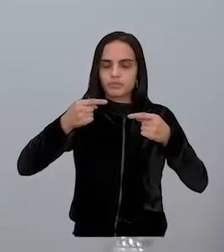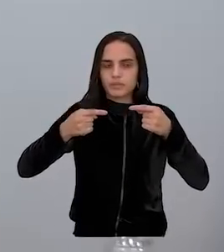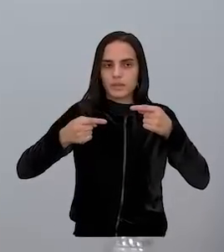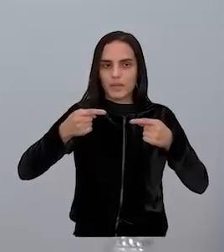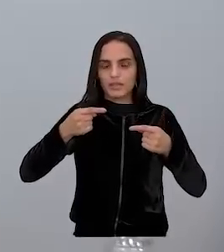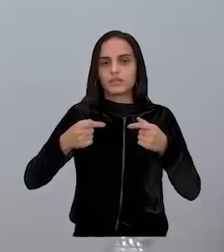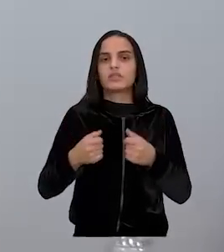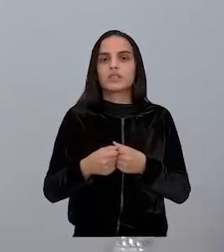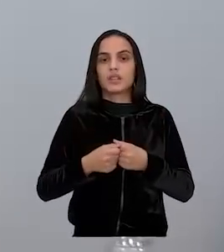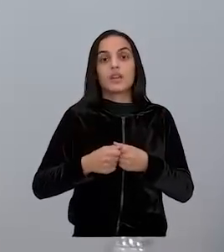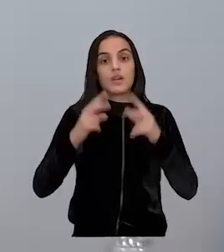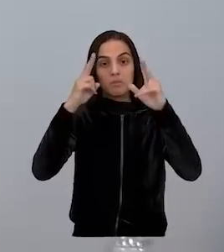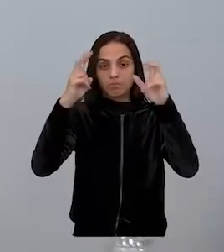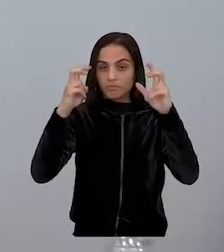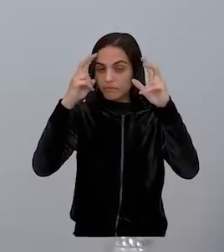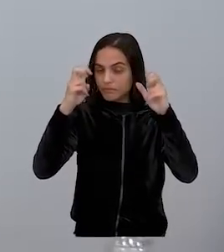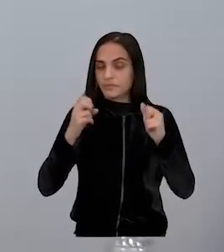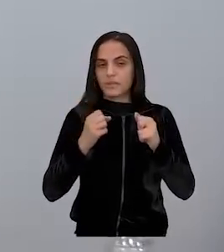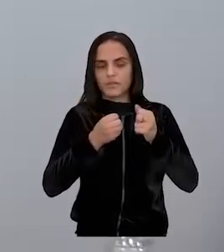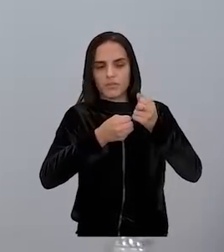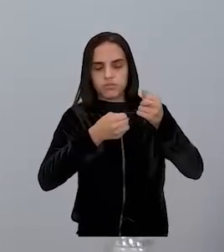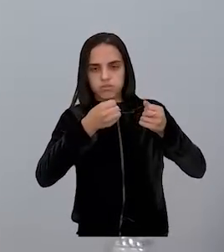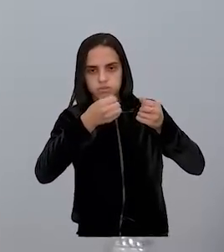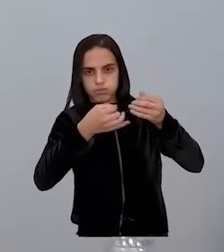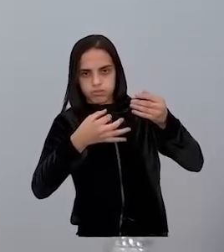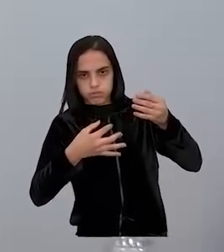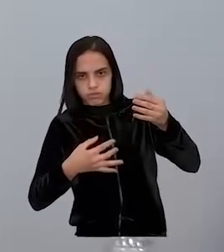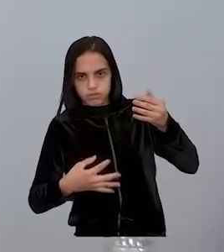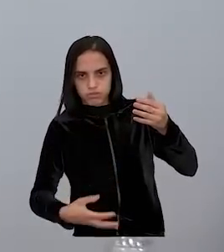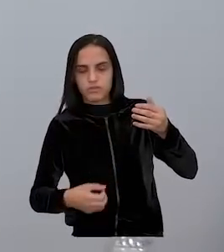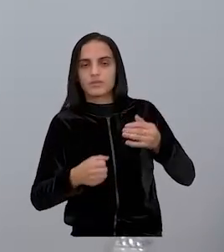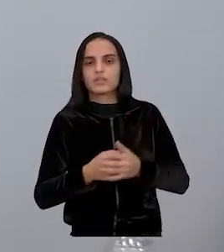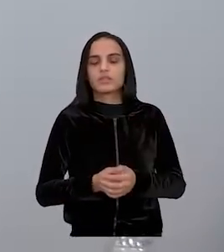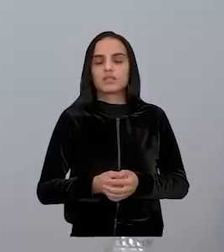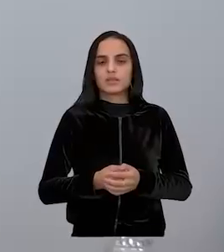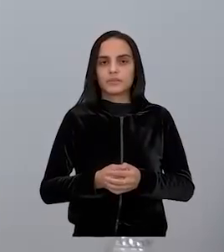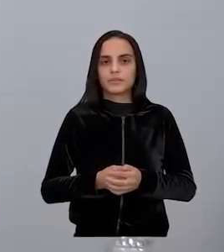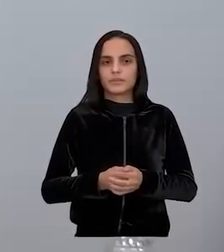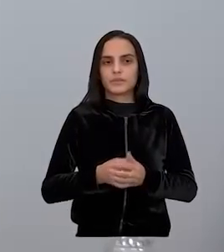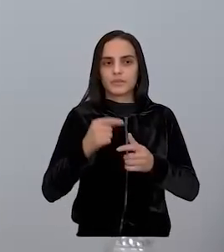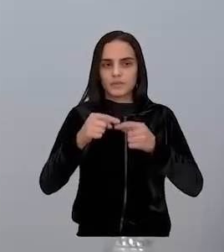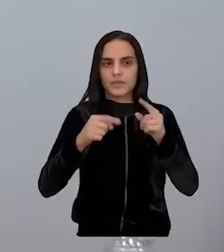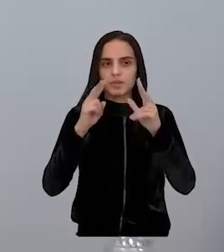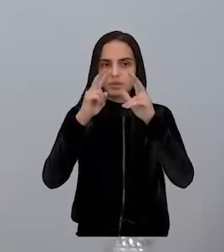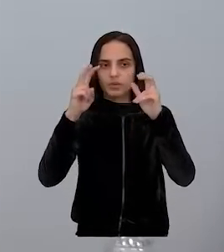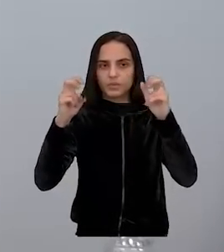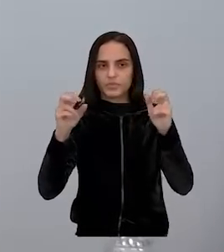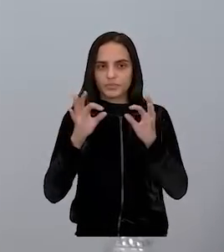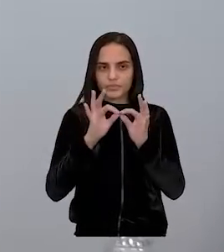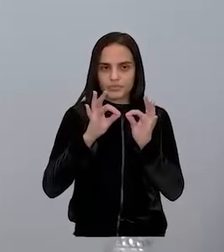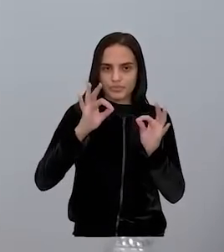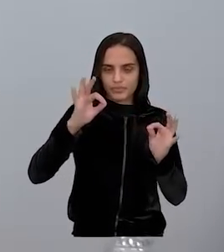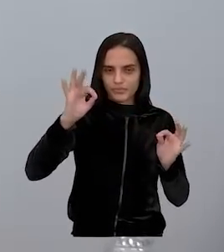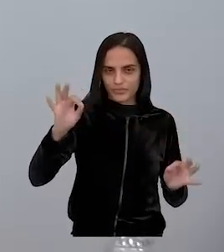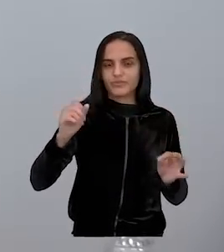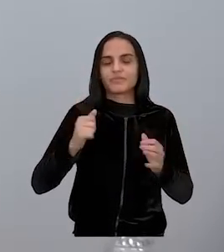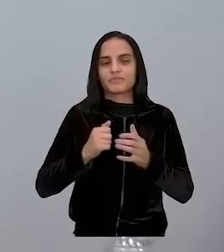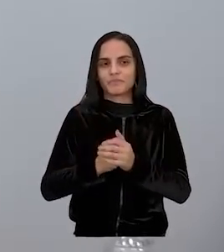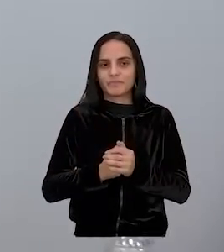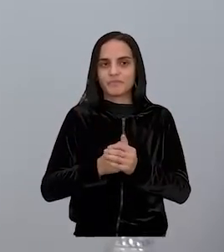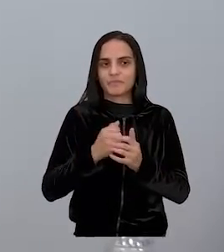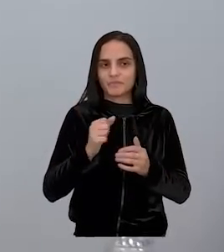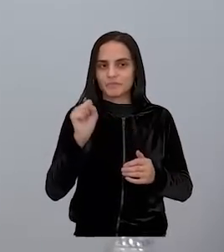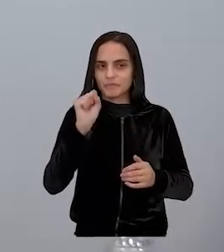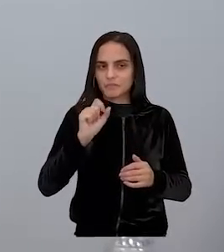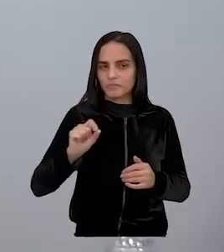tema é muito extenso. Os outros vídeos, que não vai dar tempo da gente ver, já vimos na aula que a gente trabalhou, tá? Que